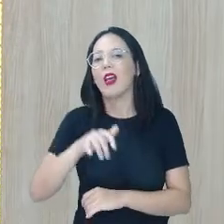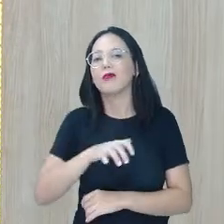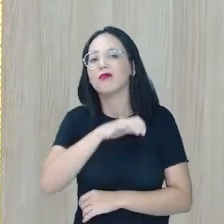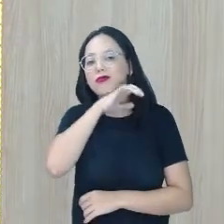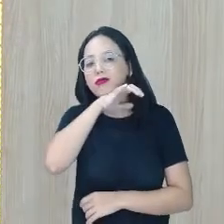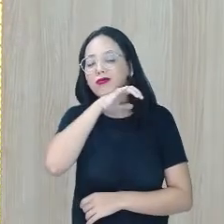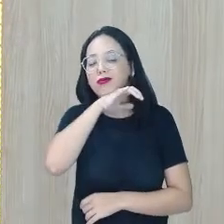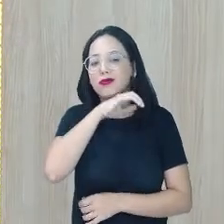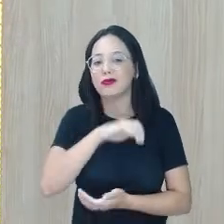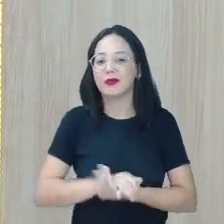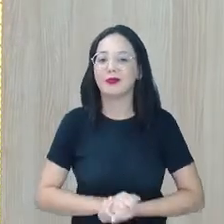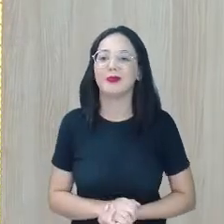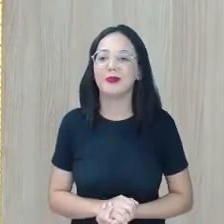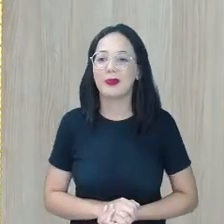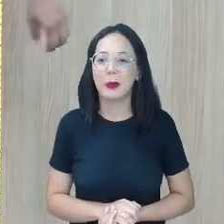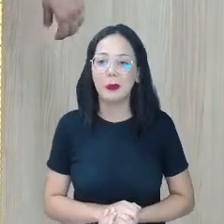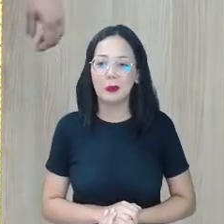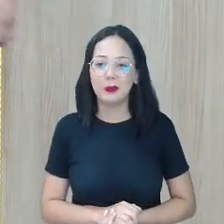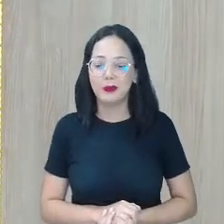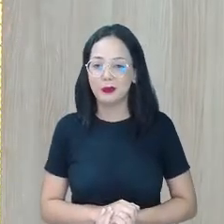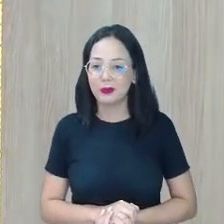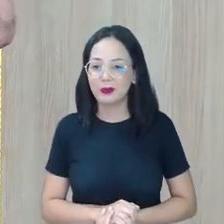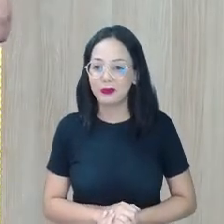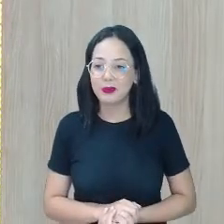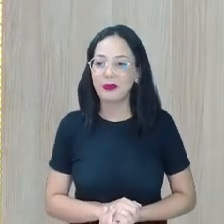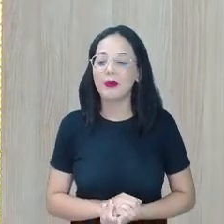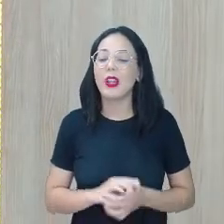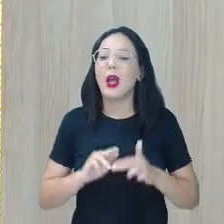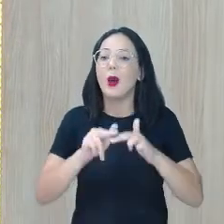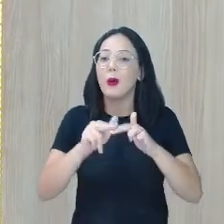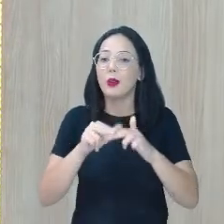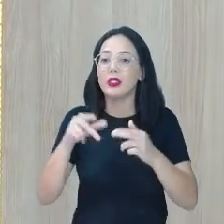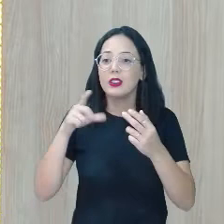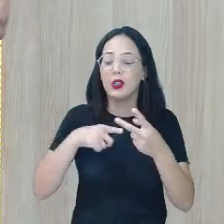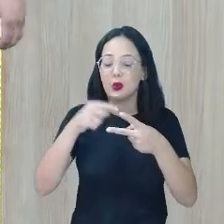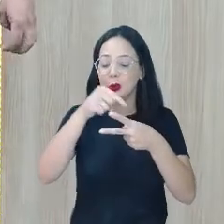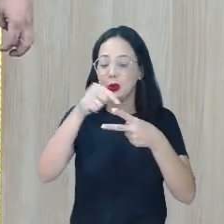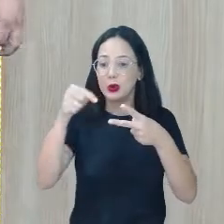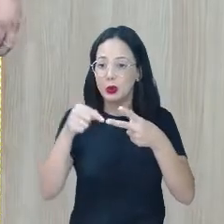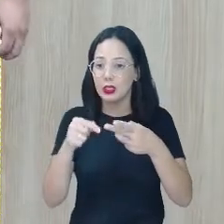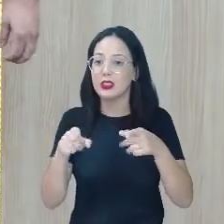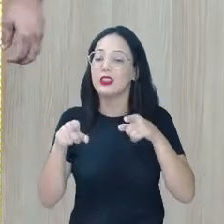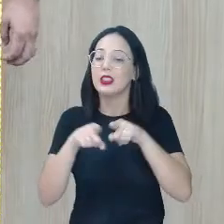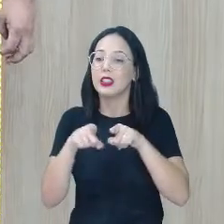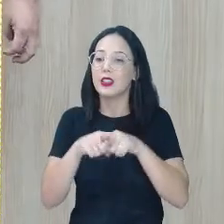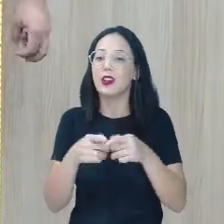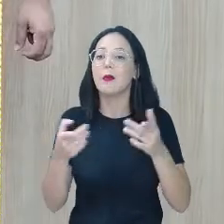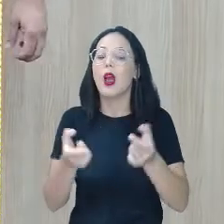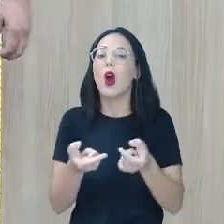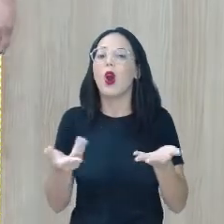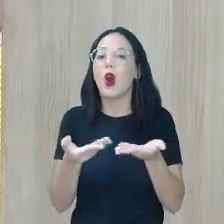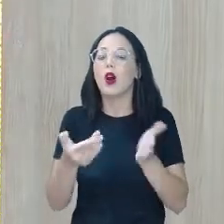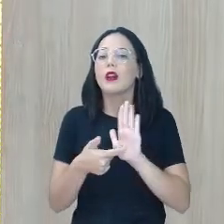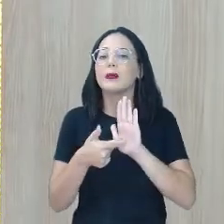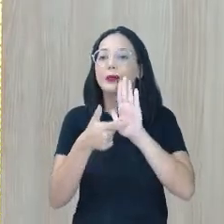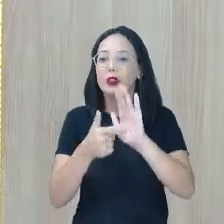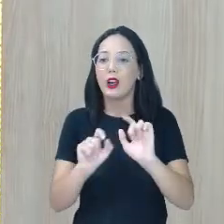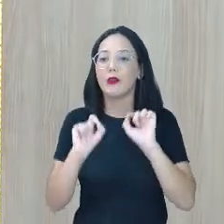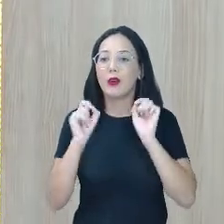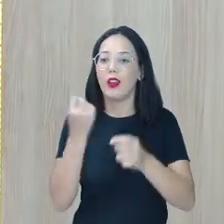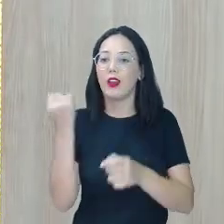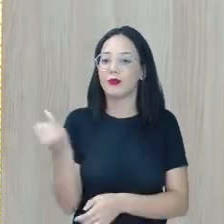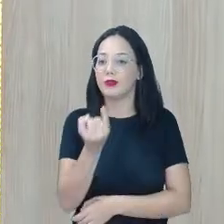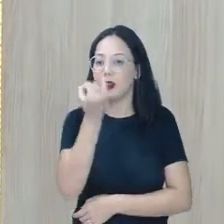professor. Então, nesse sentido, né, existem esses 2 princípios, né, e o confucionismo ele destacava ainda